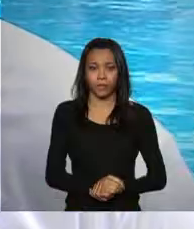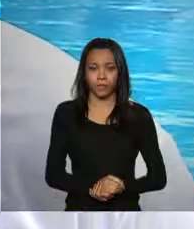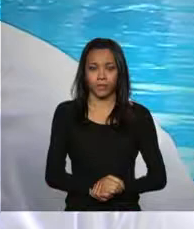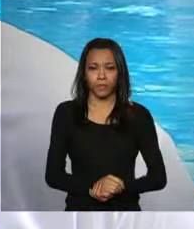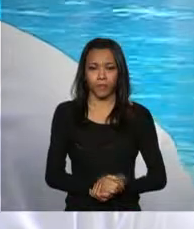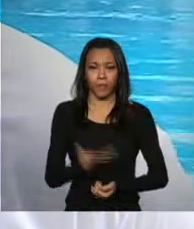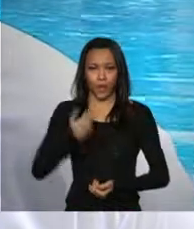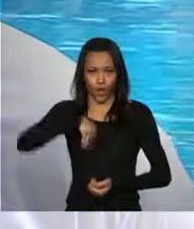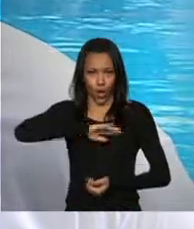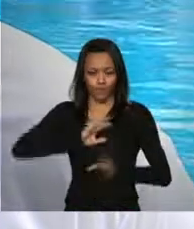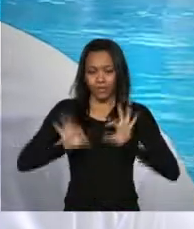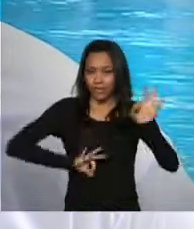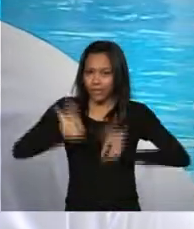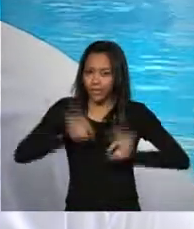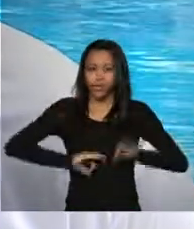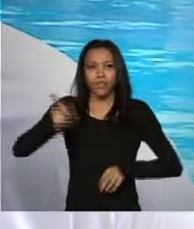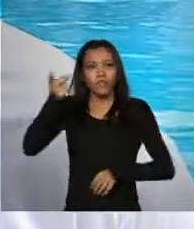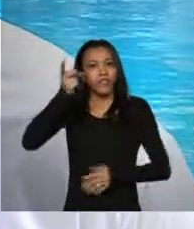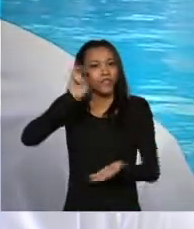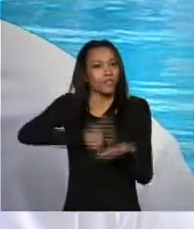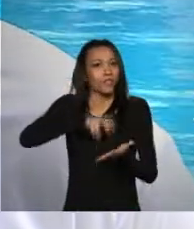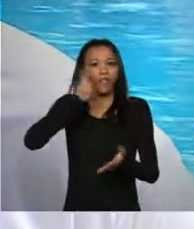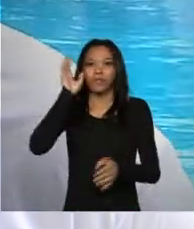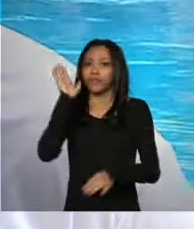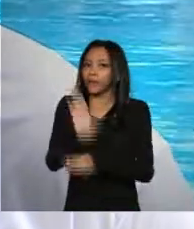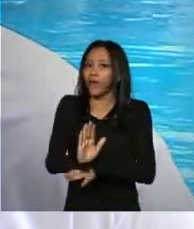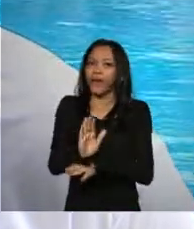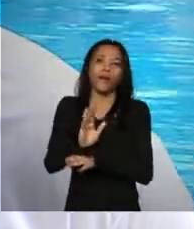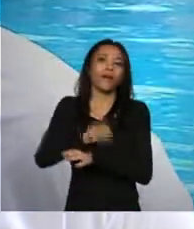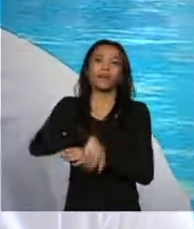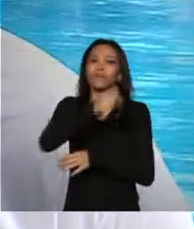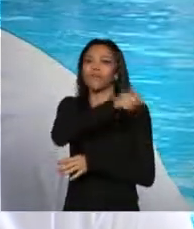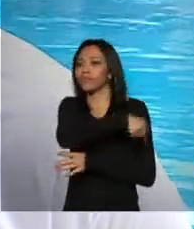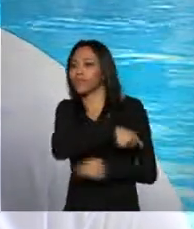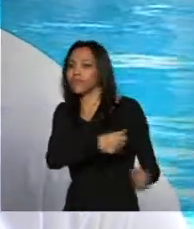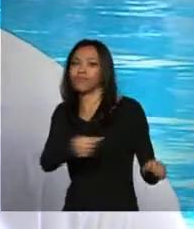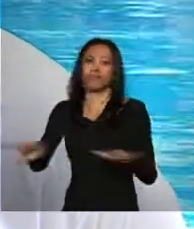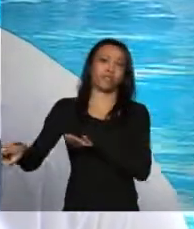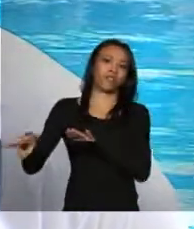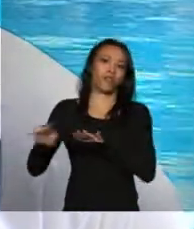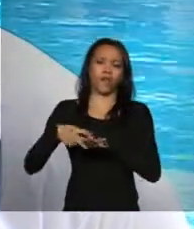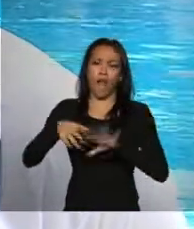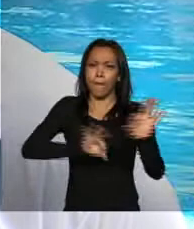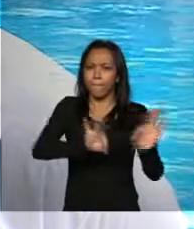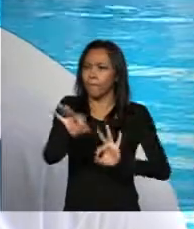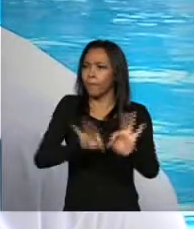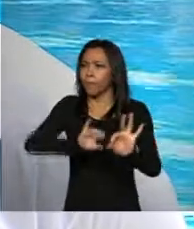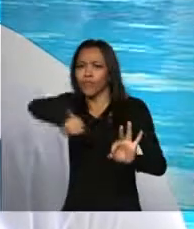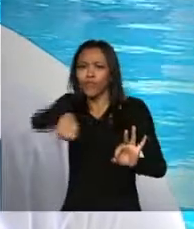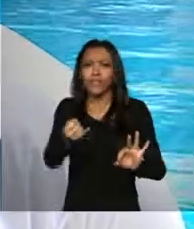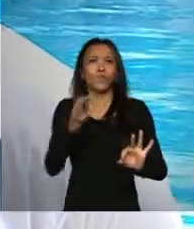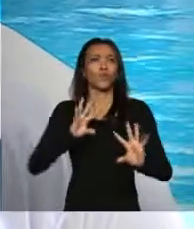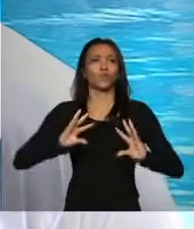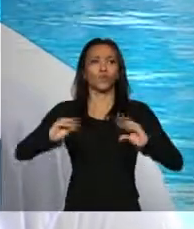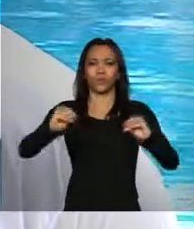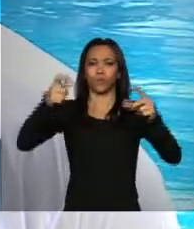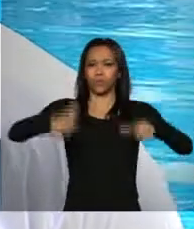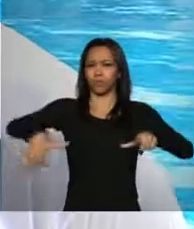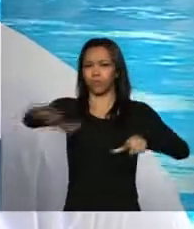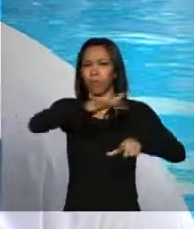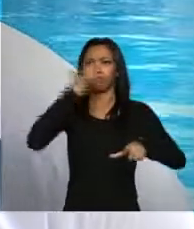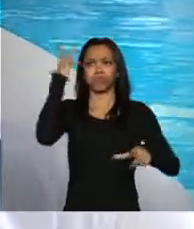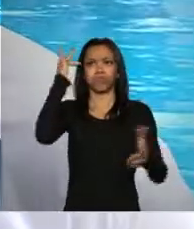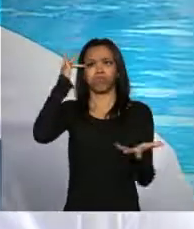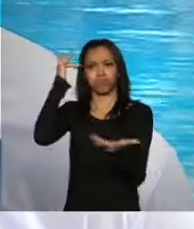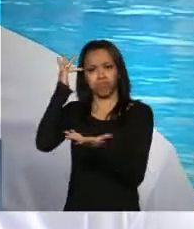A gente está treinando aí de manhã e de tarde, 6 dias na semana, aproveitando toda essa estrutura, todo esse aparato